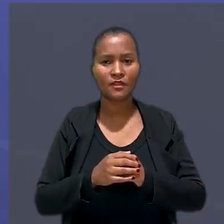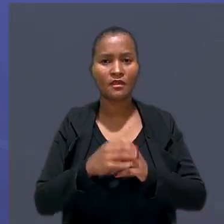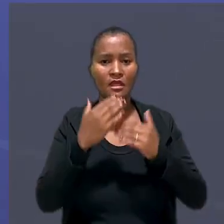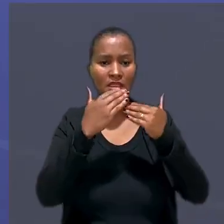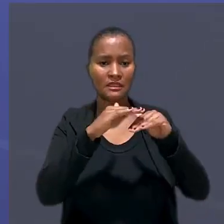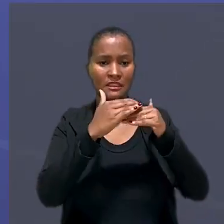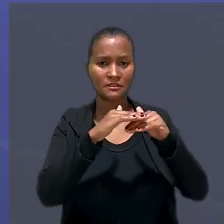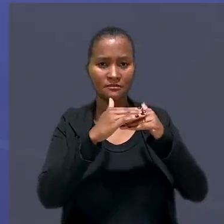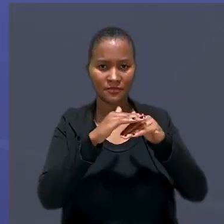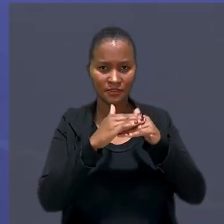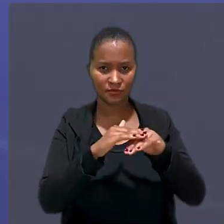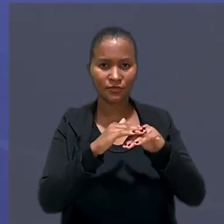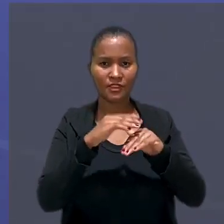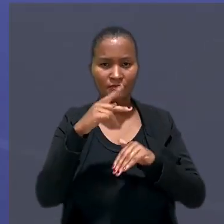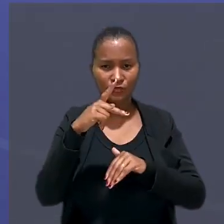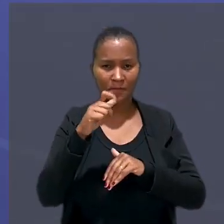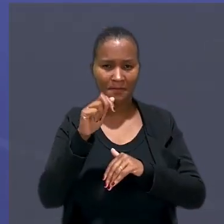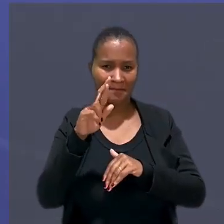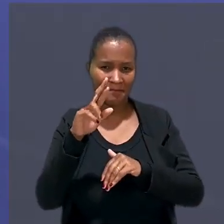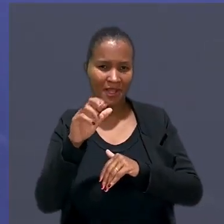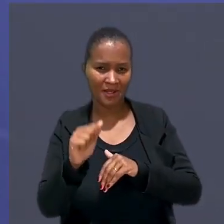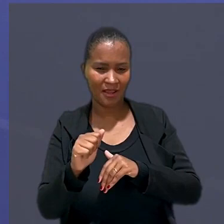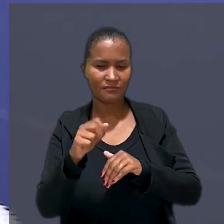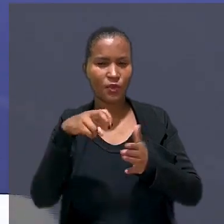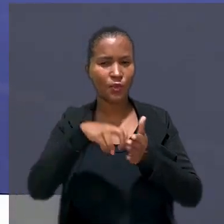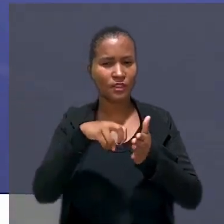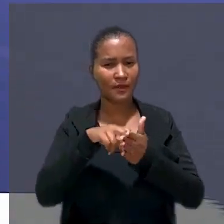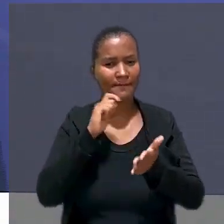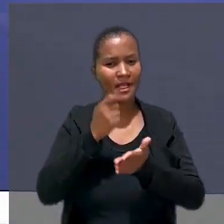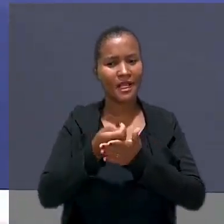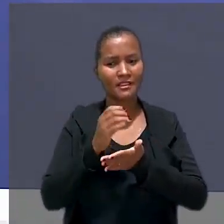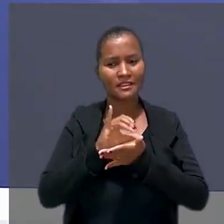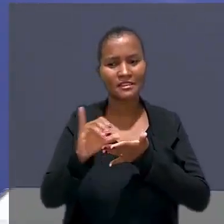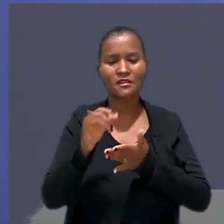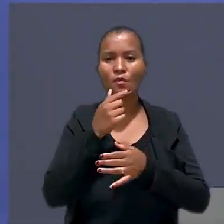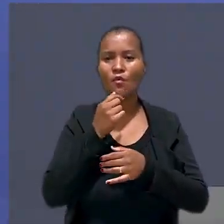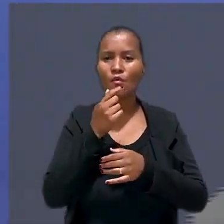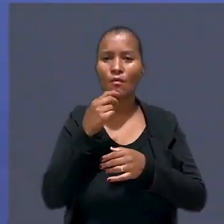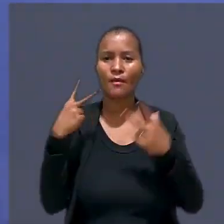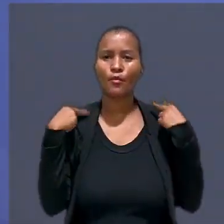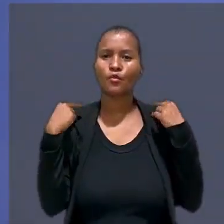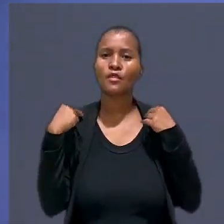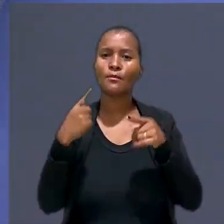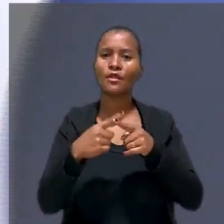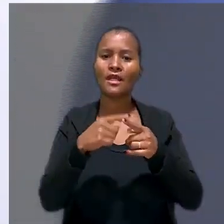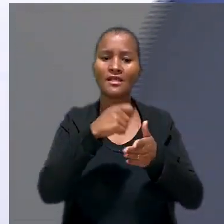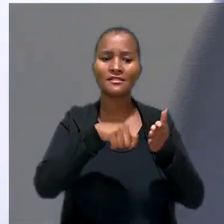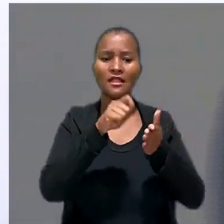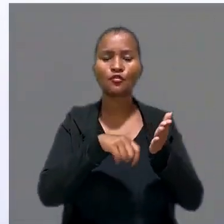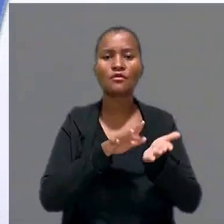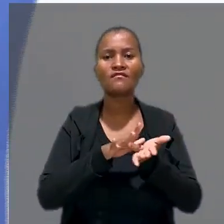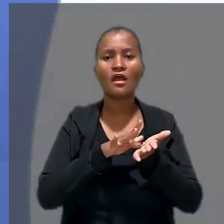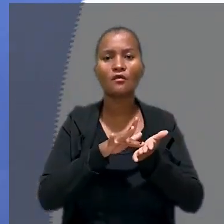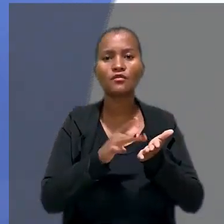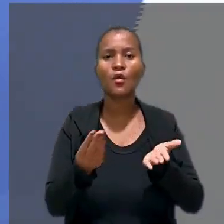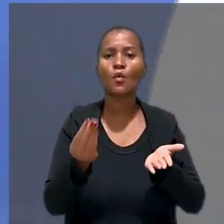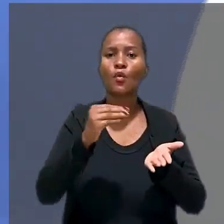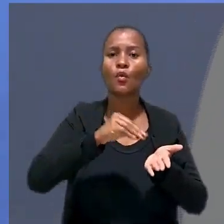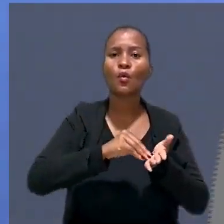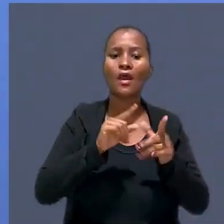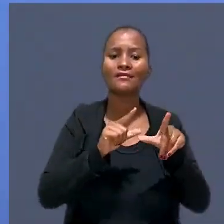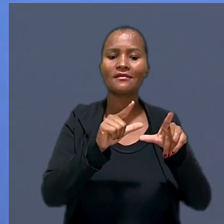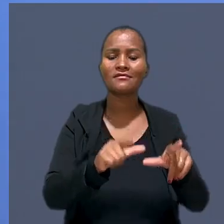E uma transportadora de Ananindeua, no Pará, foi condenada a pagar indenização a um motorista por uma assinatura falsa inserida